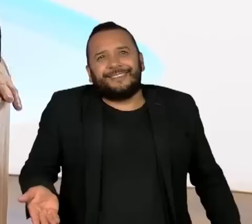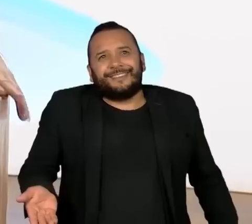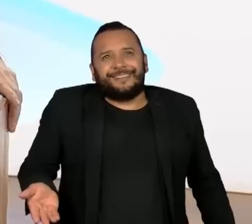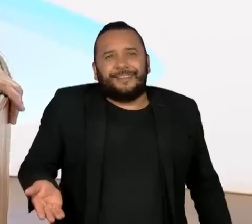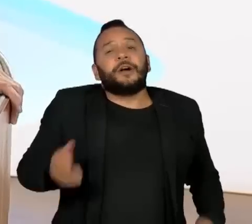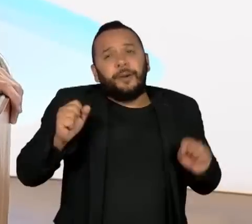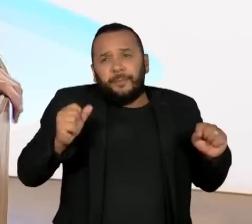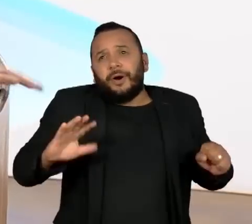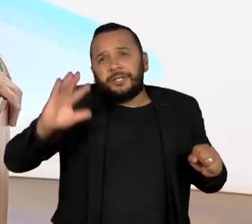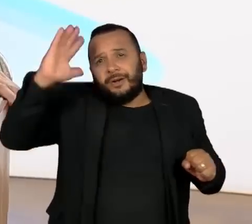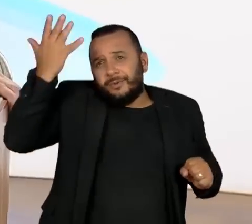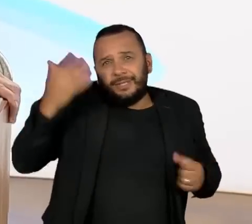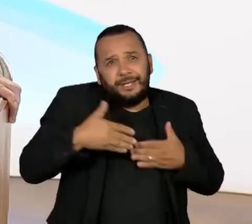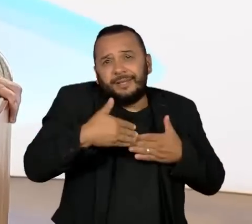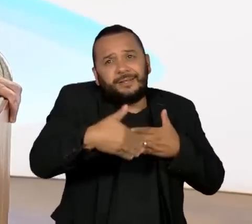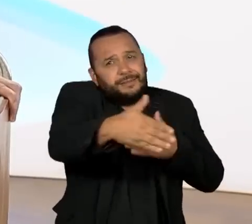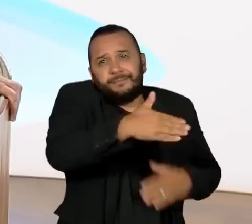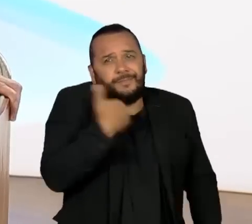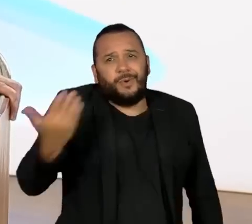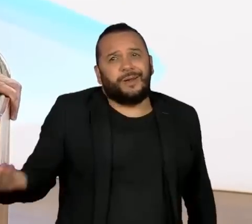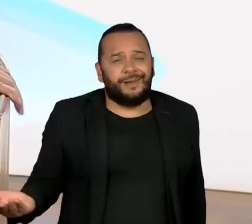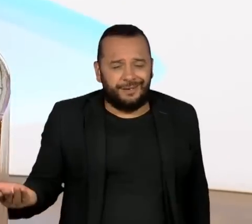pode acontecer algo, né?